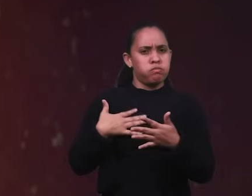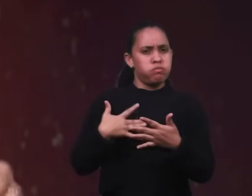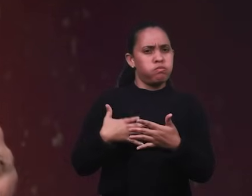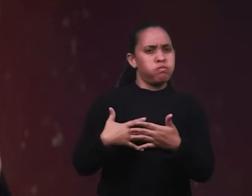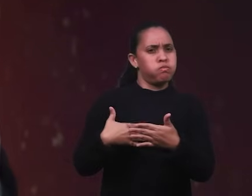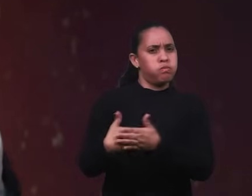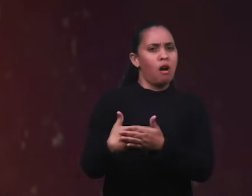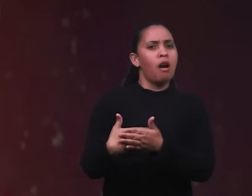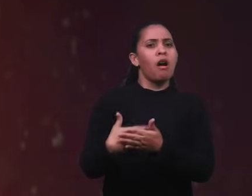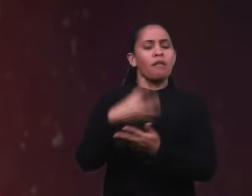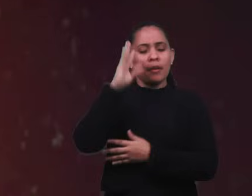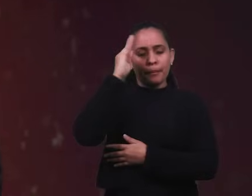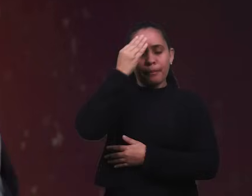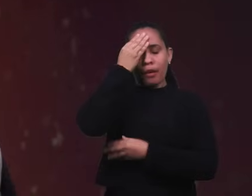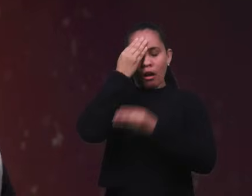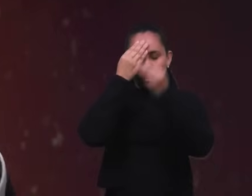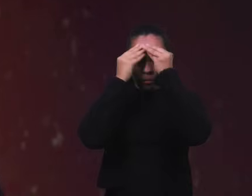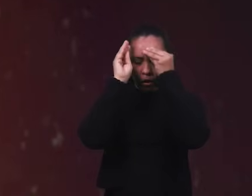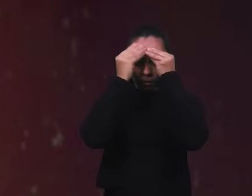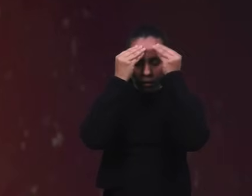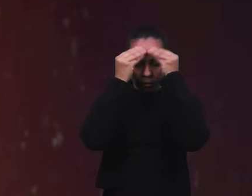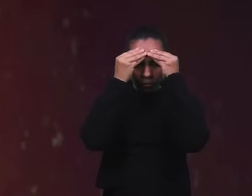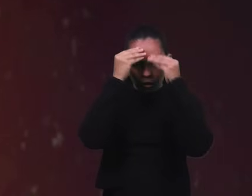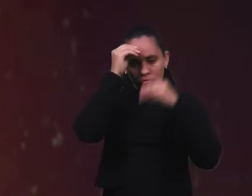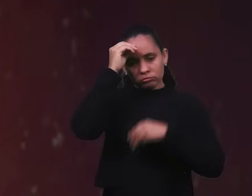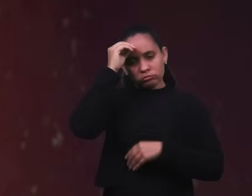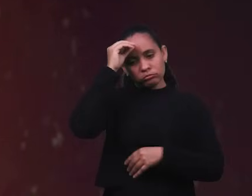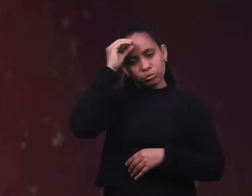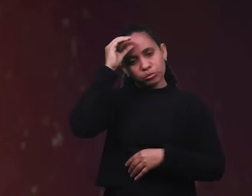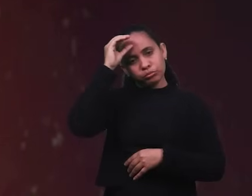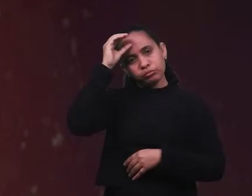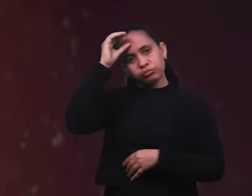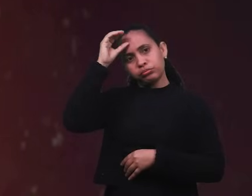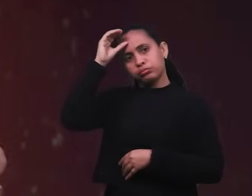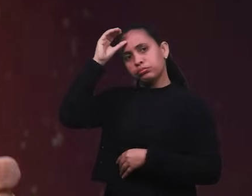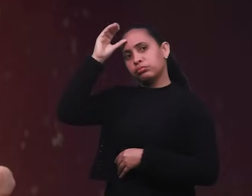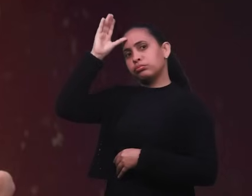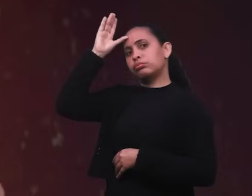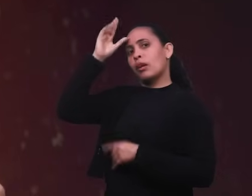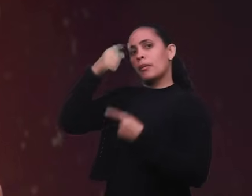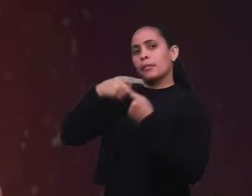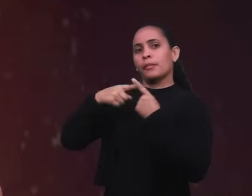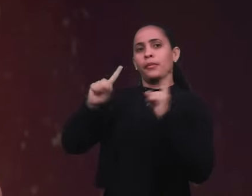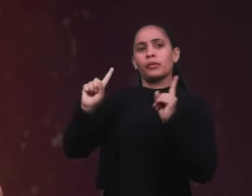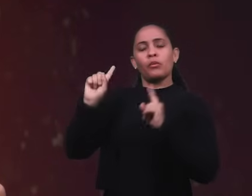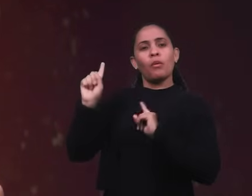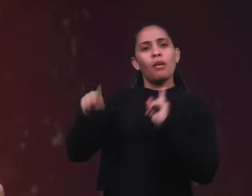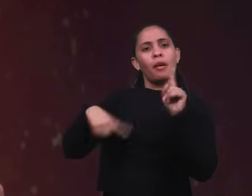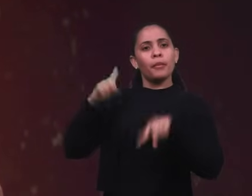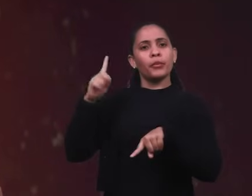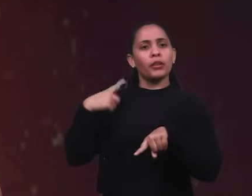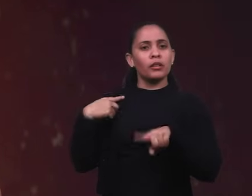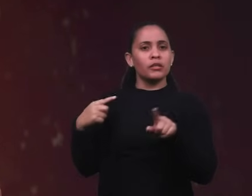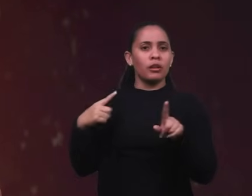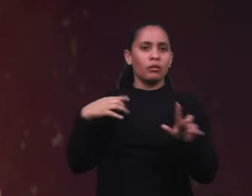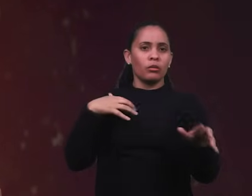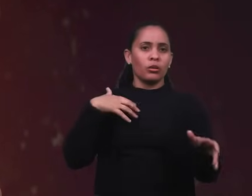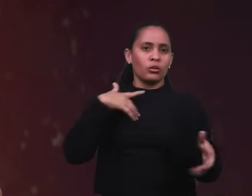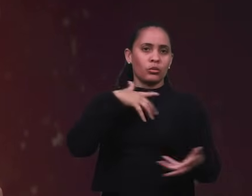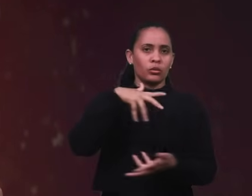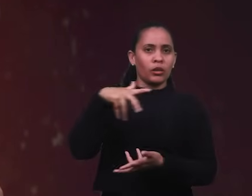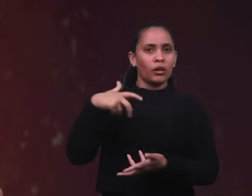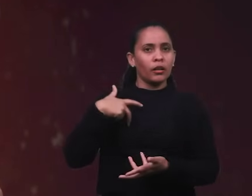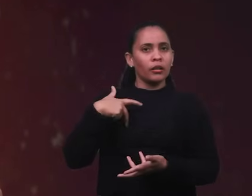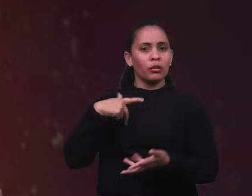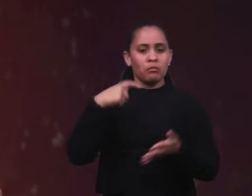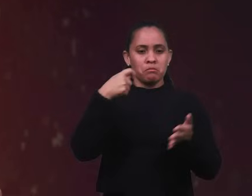tempo, o homem vai acumulando seus conhecimentos, mas foi uma grande virada na história da humanidade quando eles passaram a